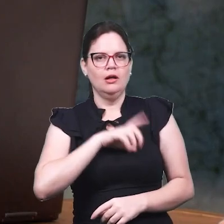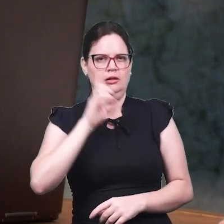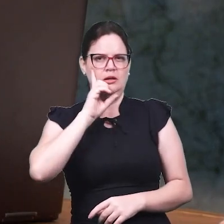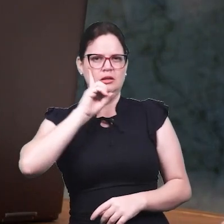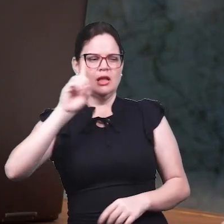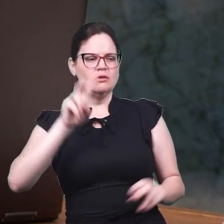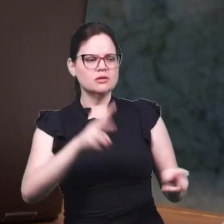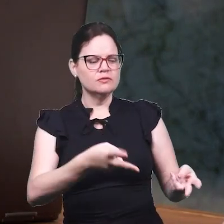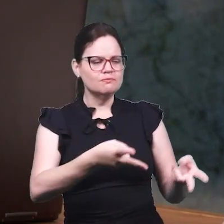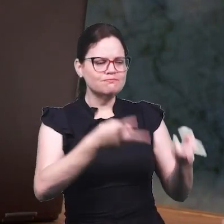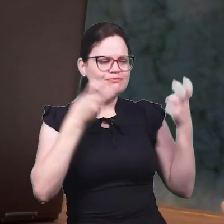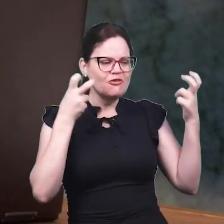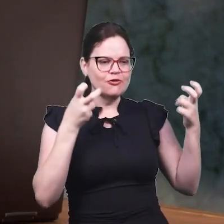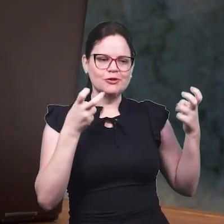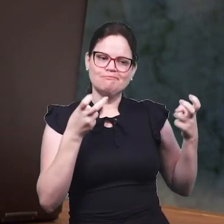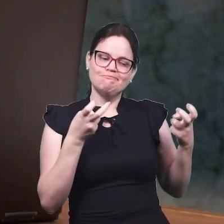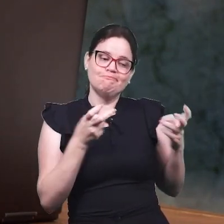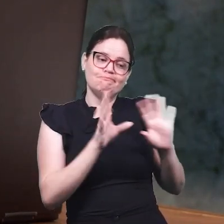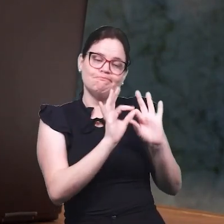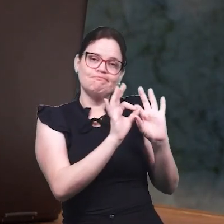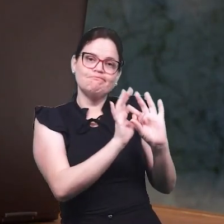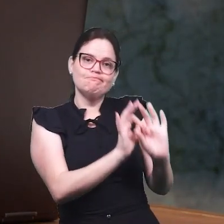perverso. Não é?